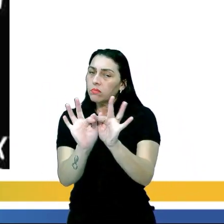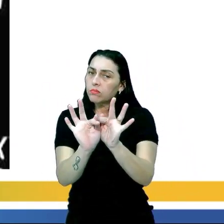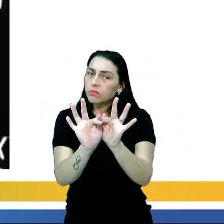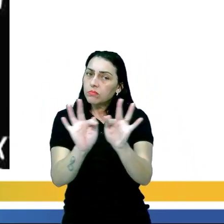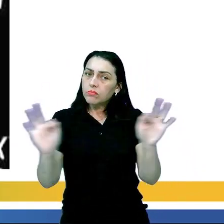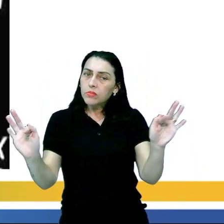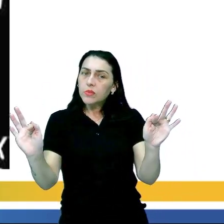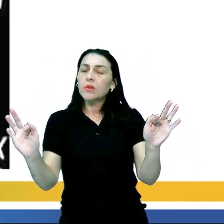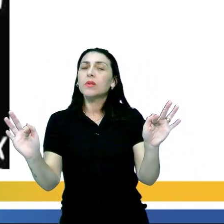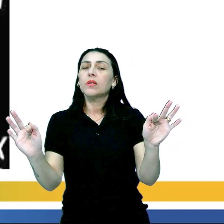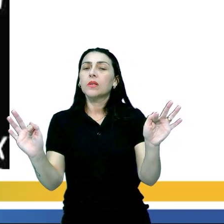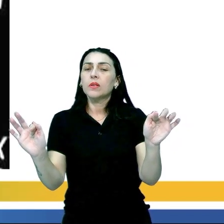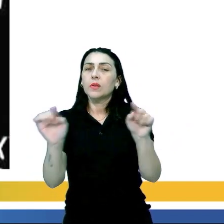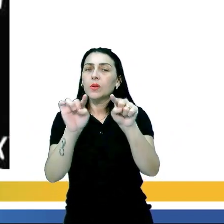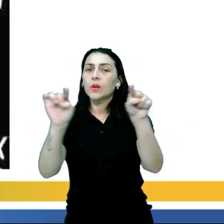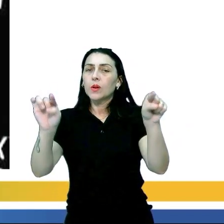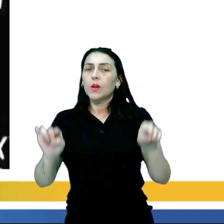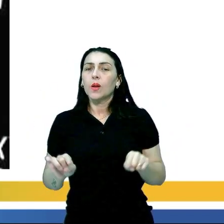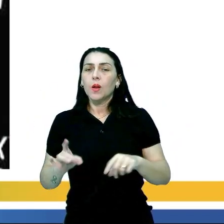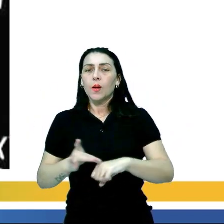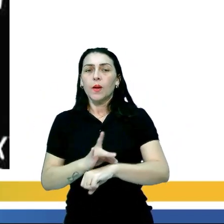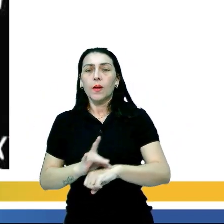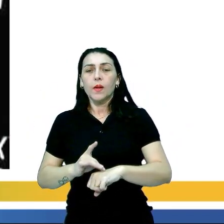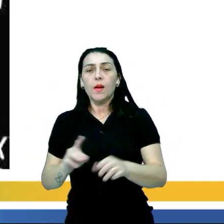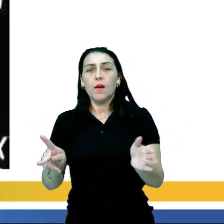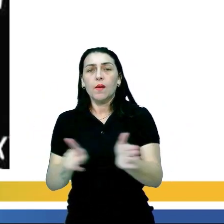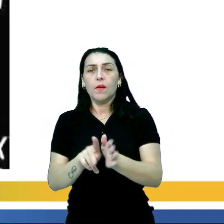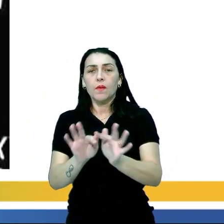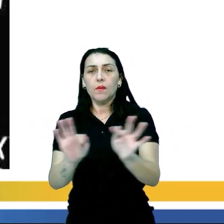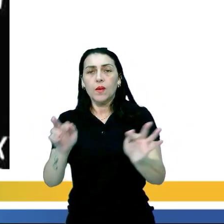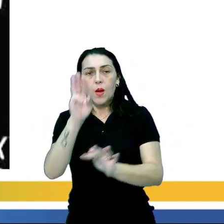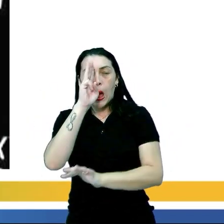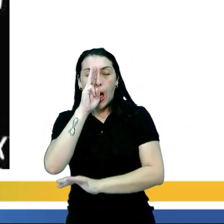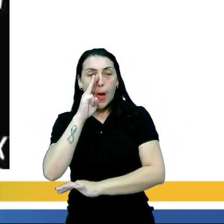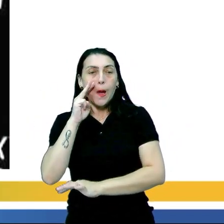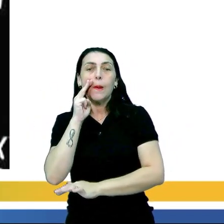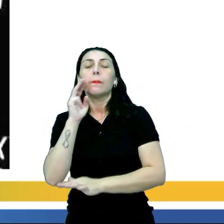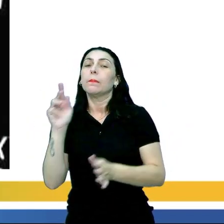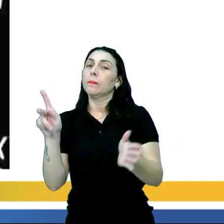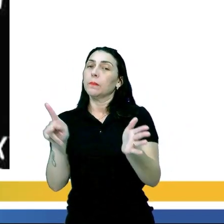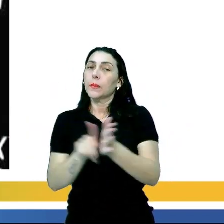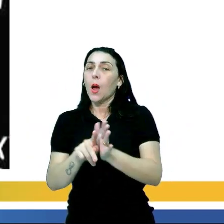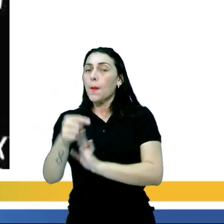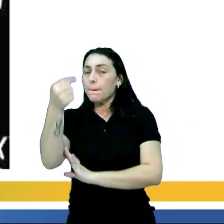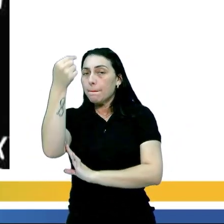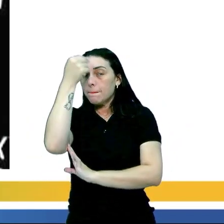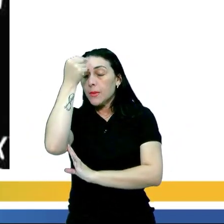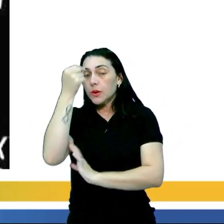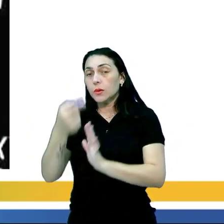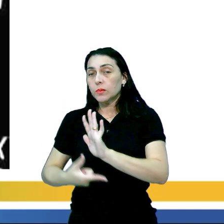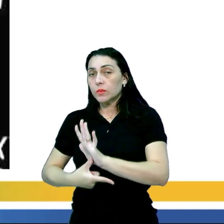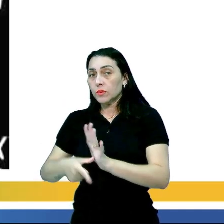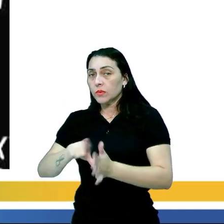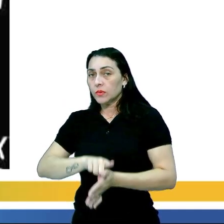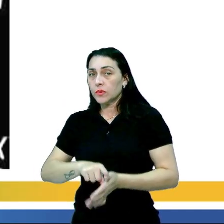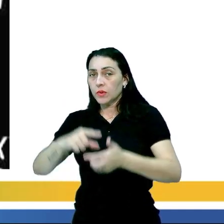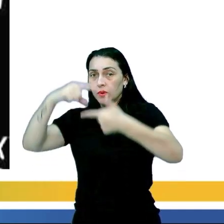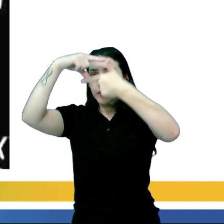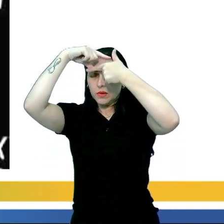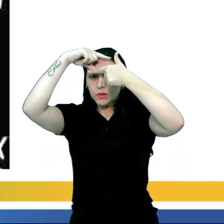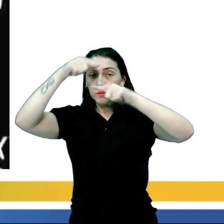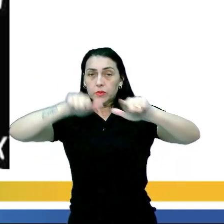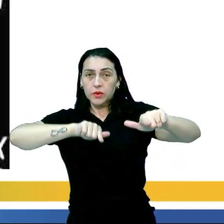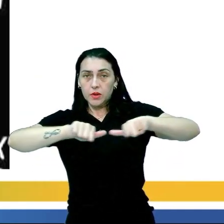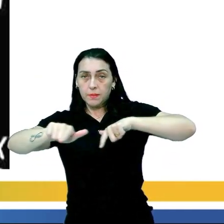aí, nesse retângulo negro, que é uma frase de Karl Marx, ainda está relacionada ao pensamento anterior, que é a alienação